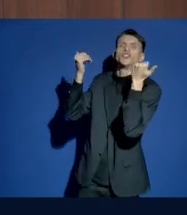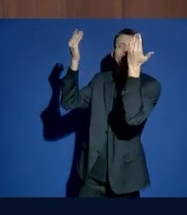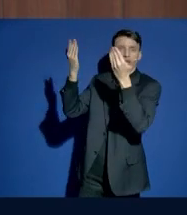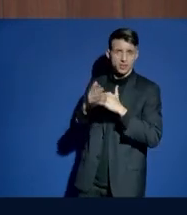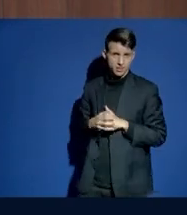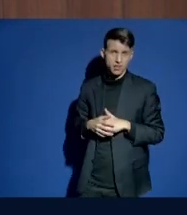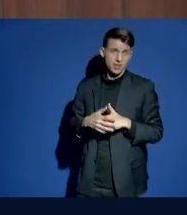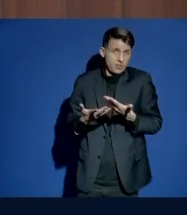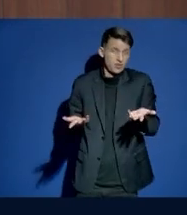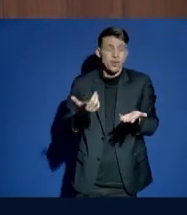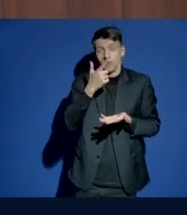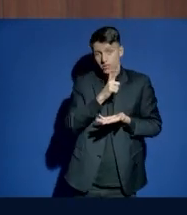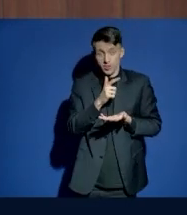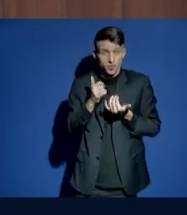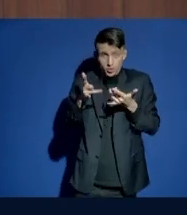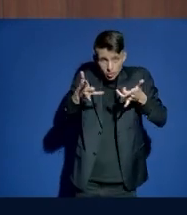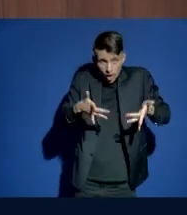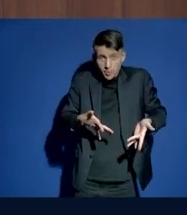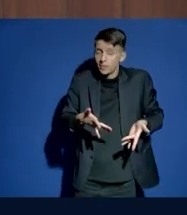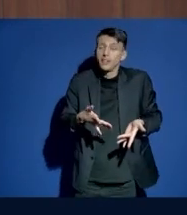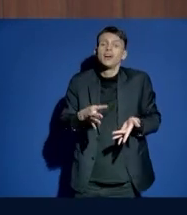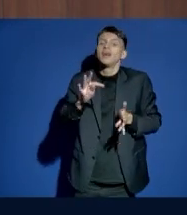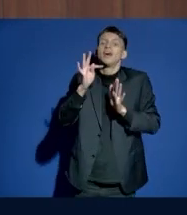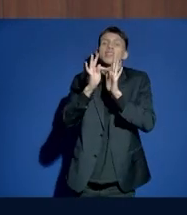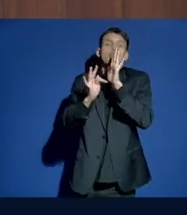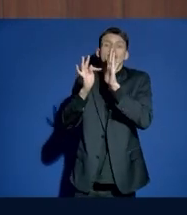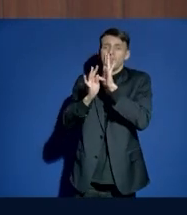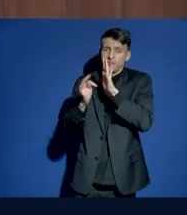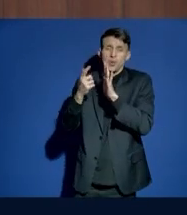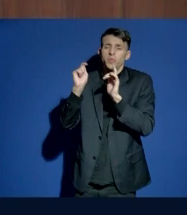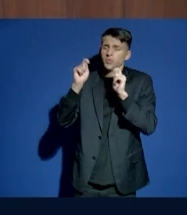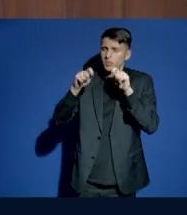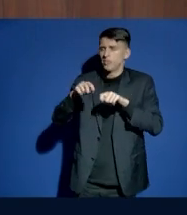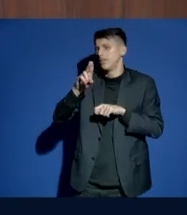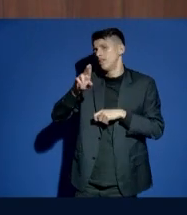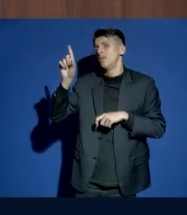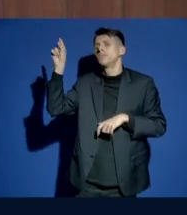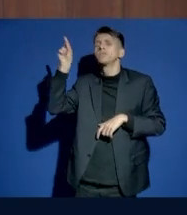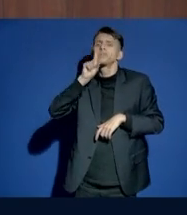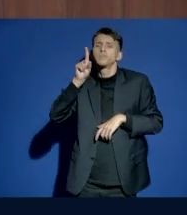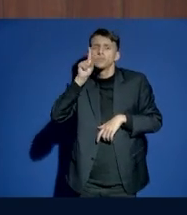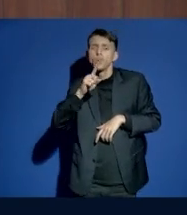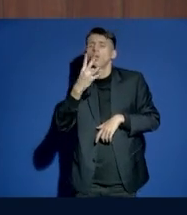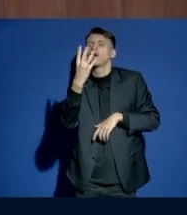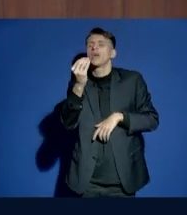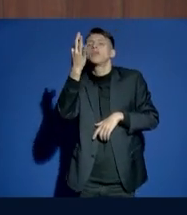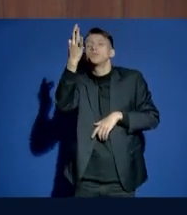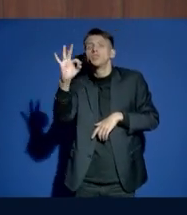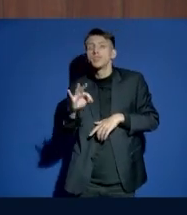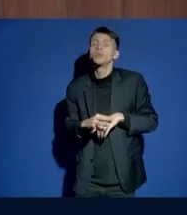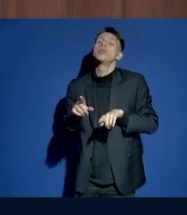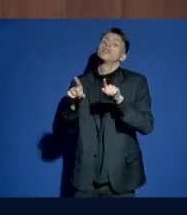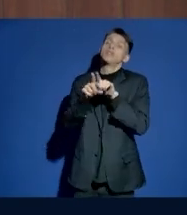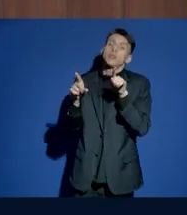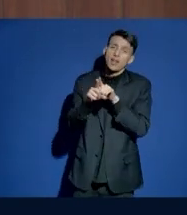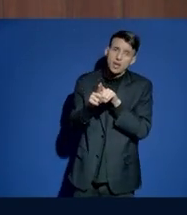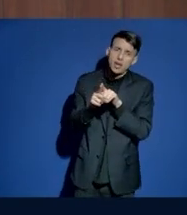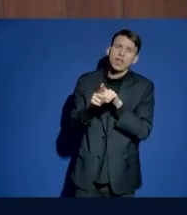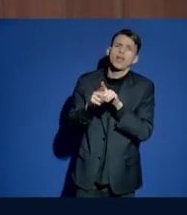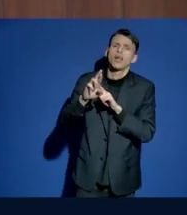resto é tudo na tarifa plena Estados Unidos é 40% de acordo Reino Unido é mais